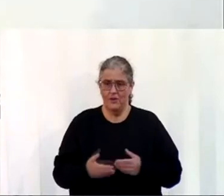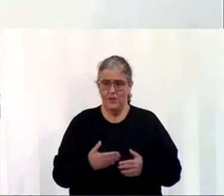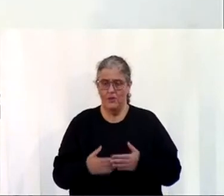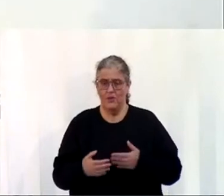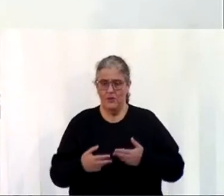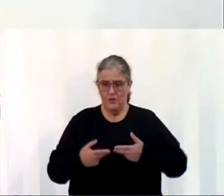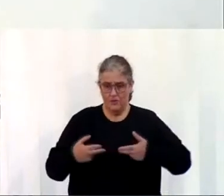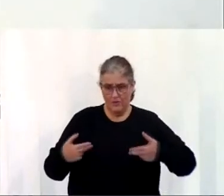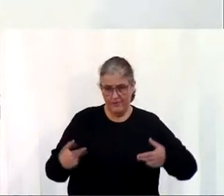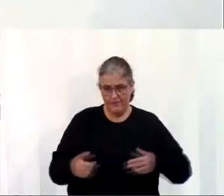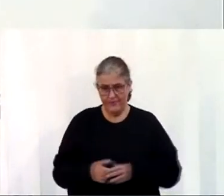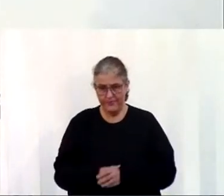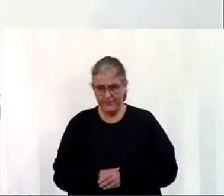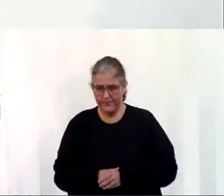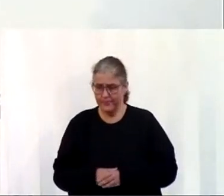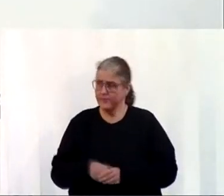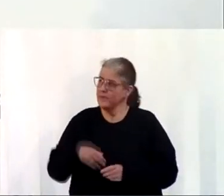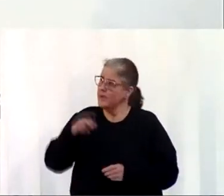Deus.